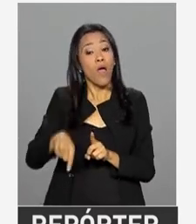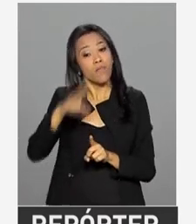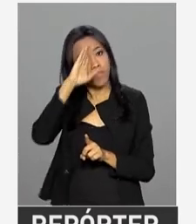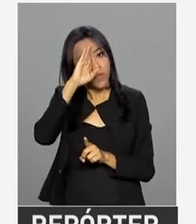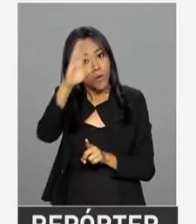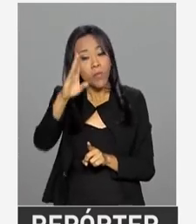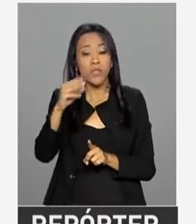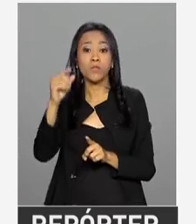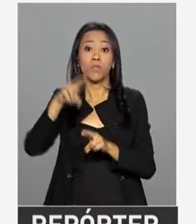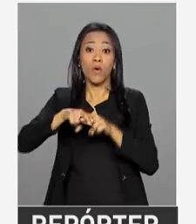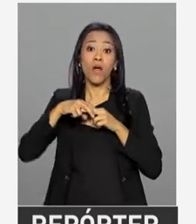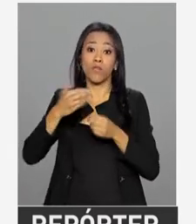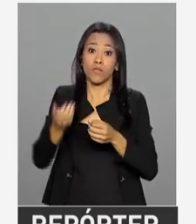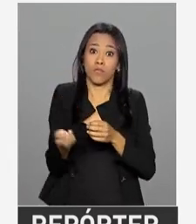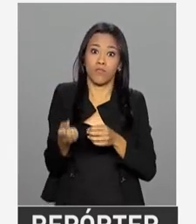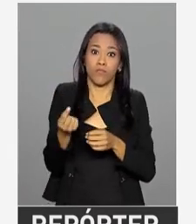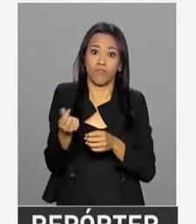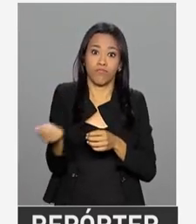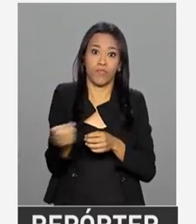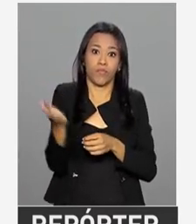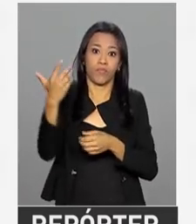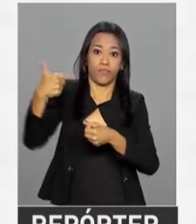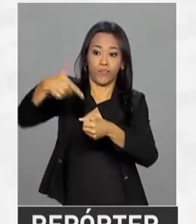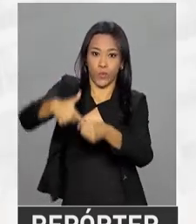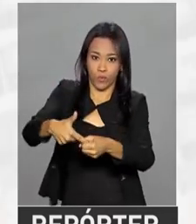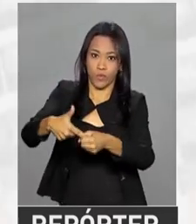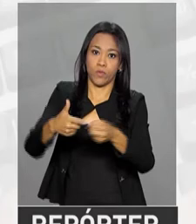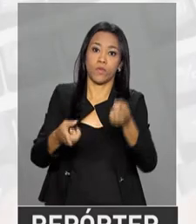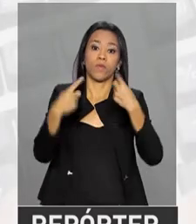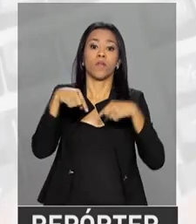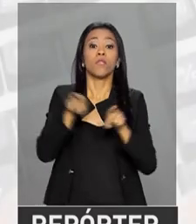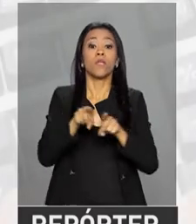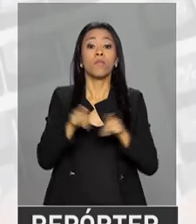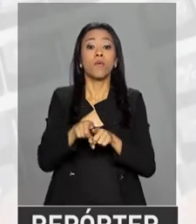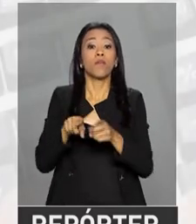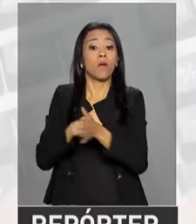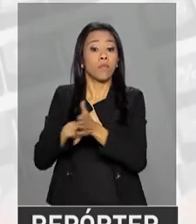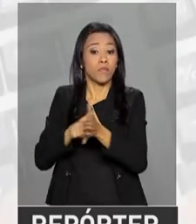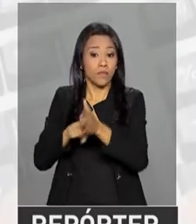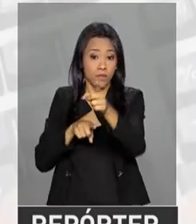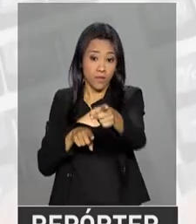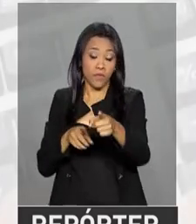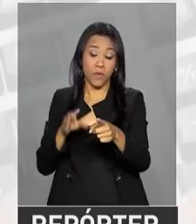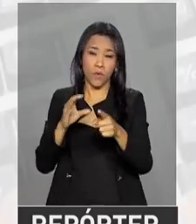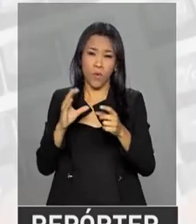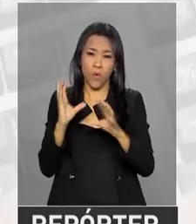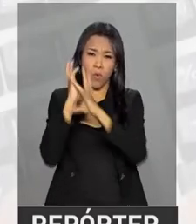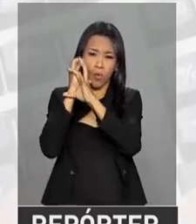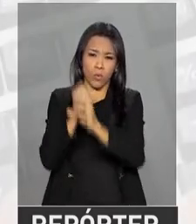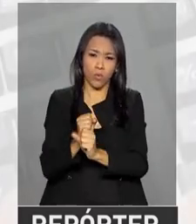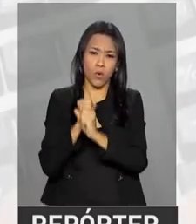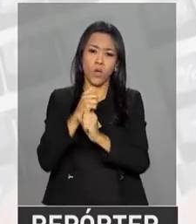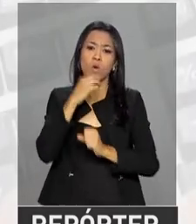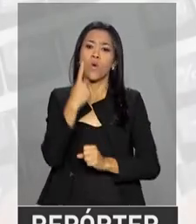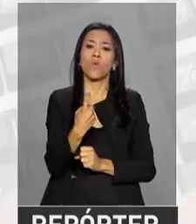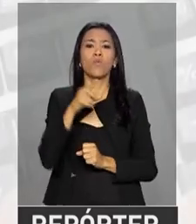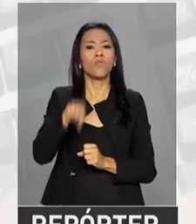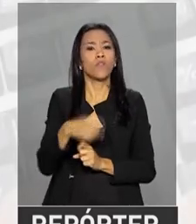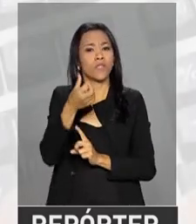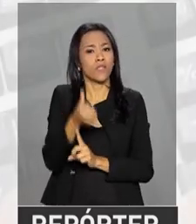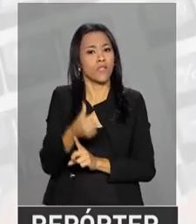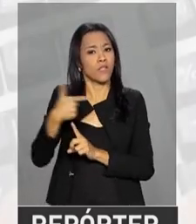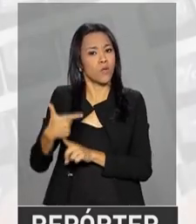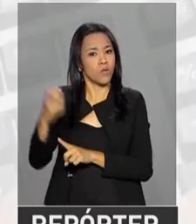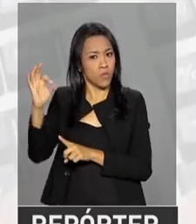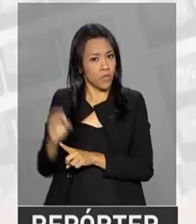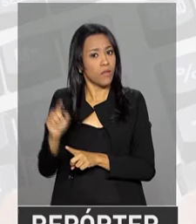principalmente pela alta dos combustíveis. Ainda segundo o IBGE, o acumulado do ano ficou em 1,62%,